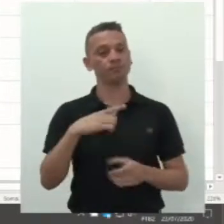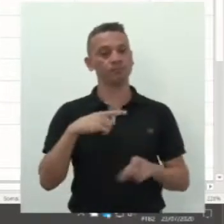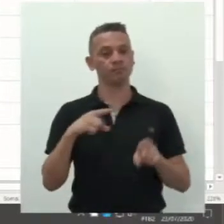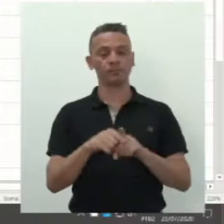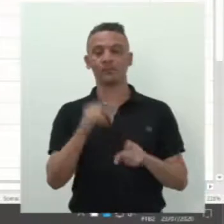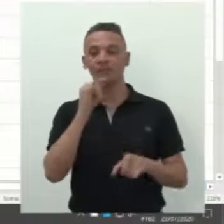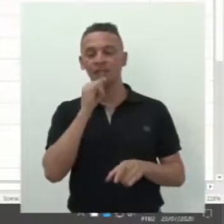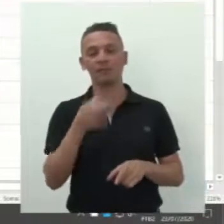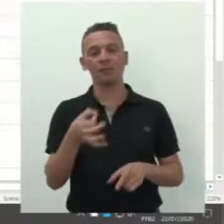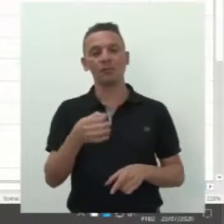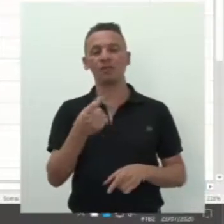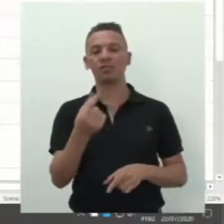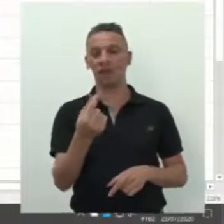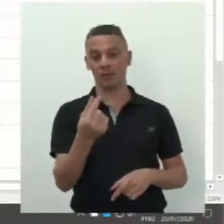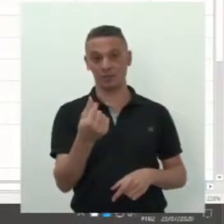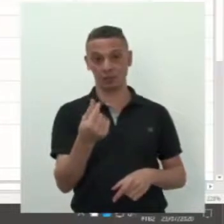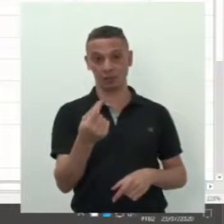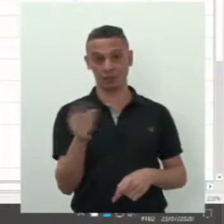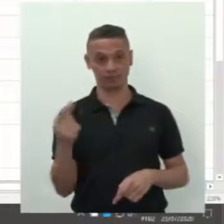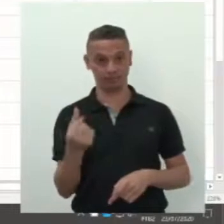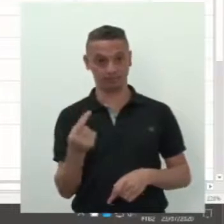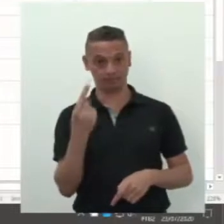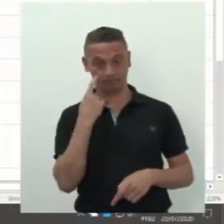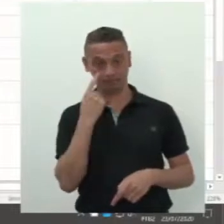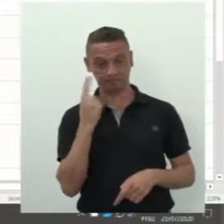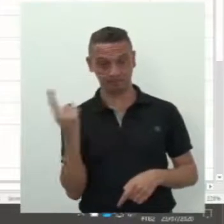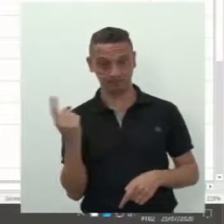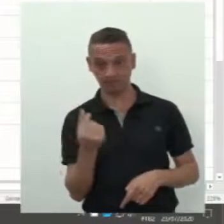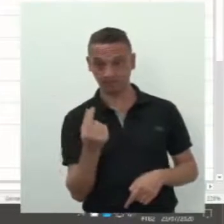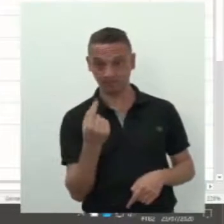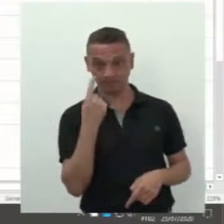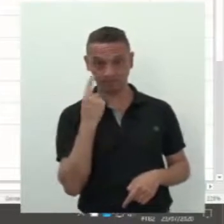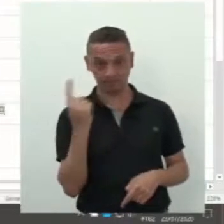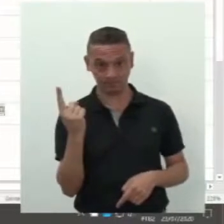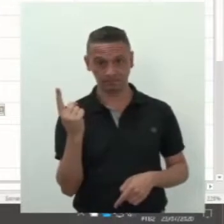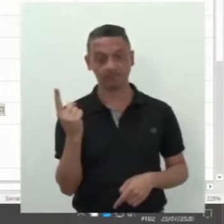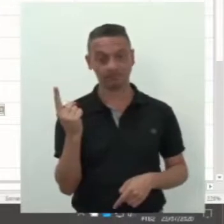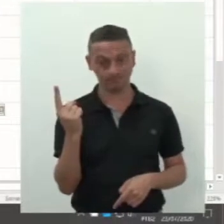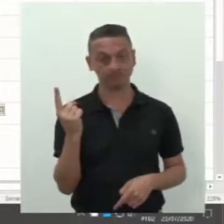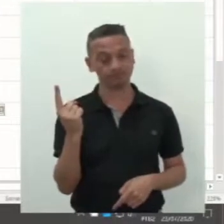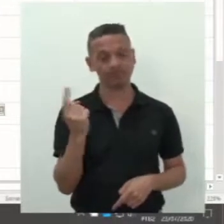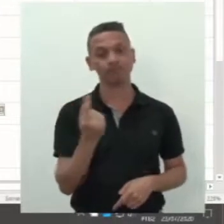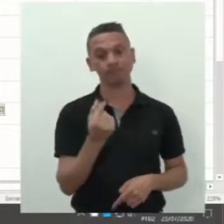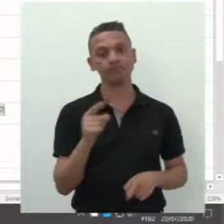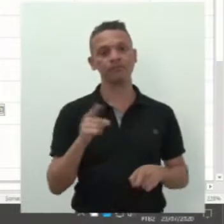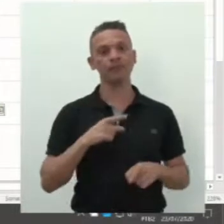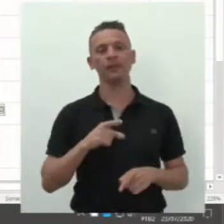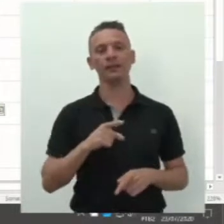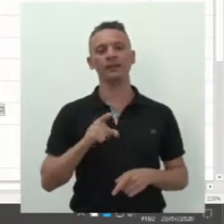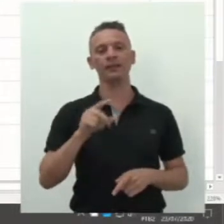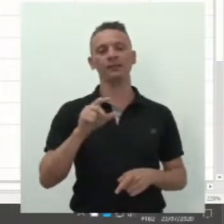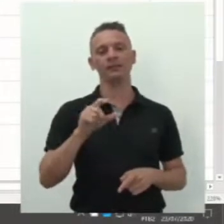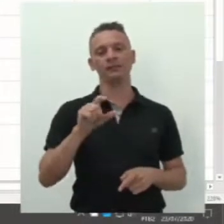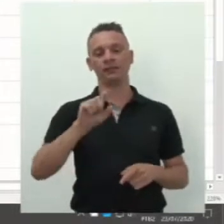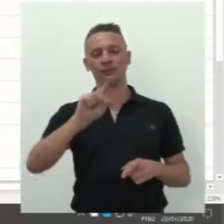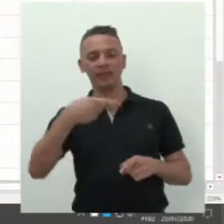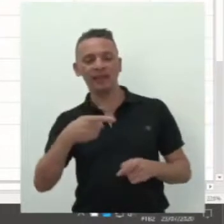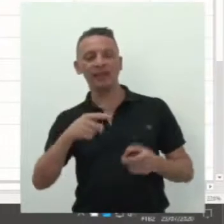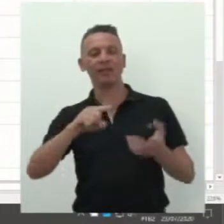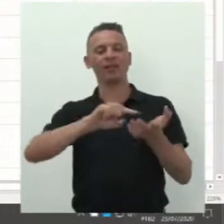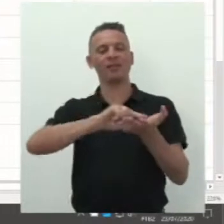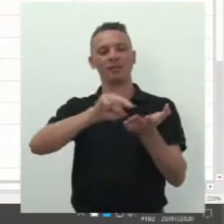moeda, então vamos deixar moeda aqui mesmo, ó. Ele deixou, tá como moeda, então tem cifrão e tem vírgula, tá? Se eu